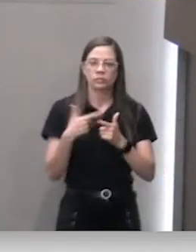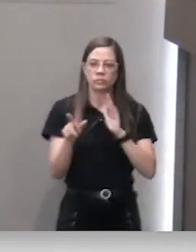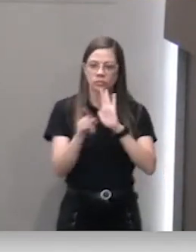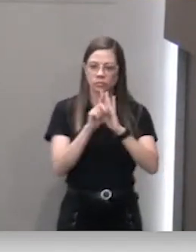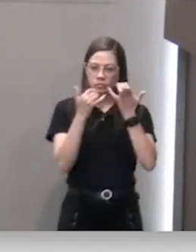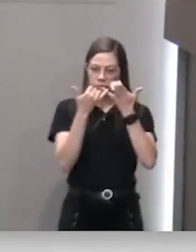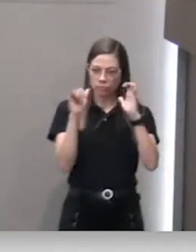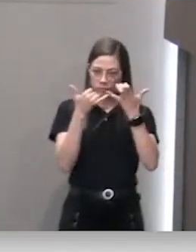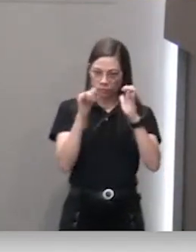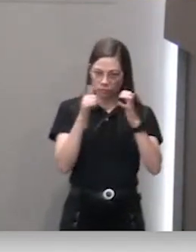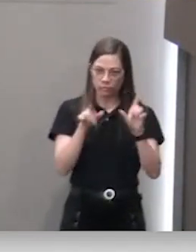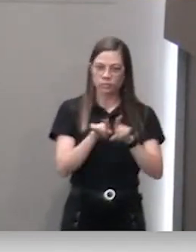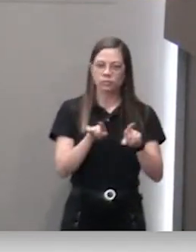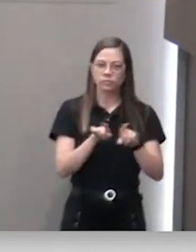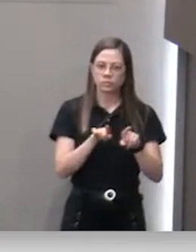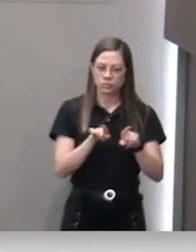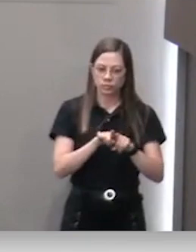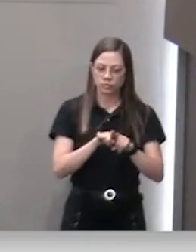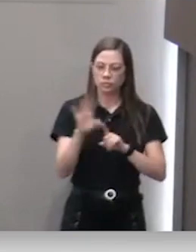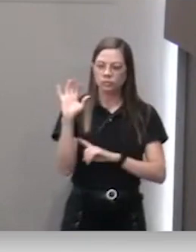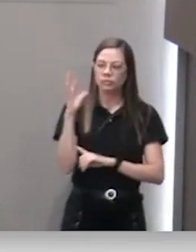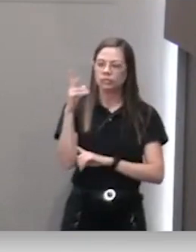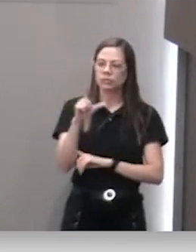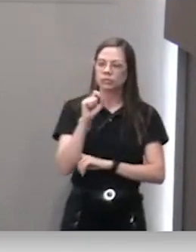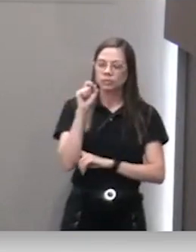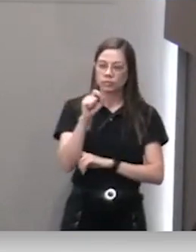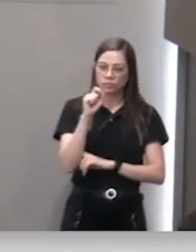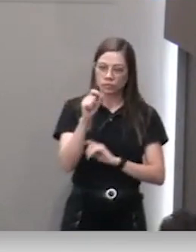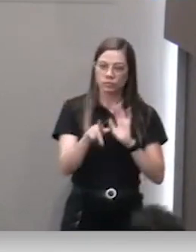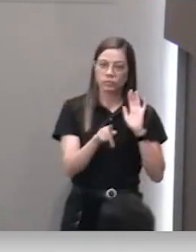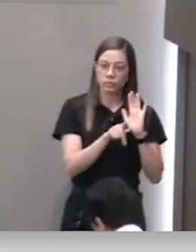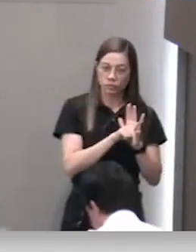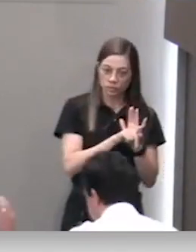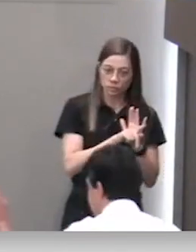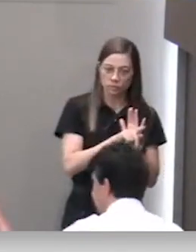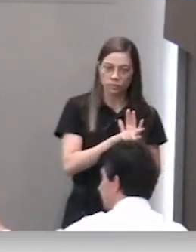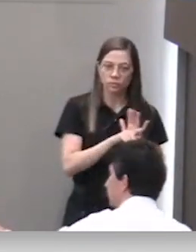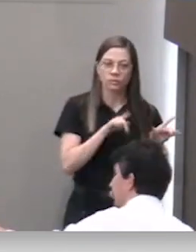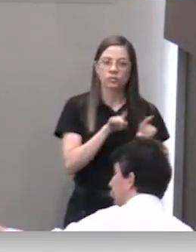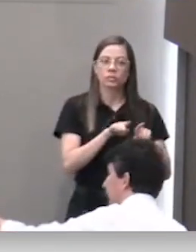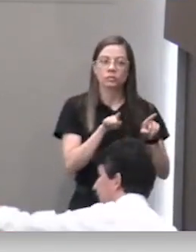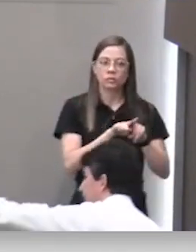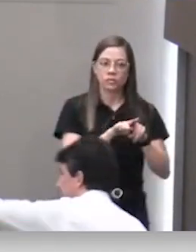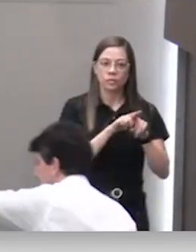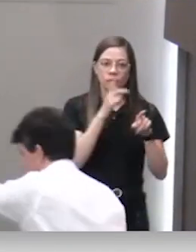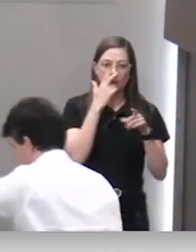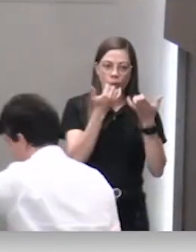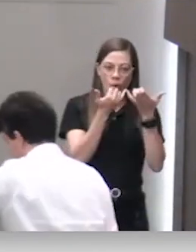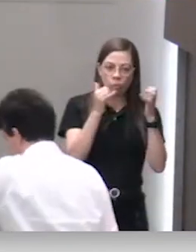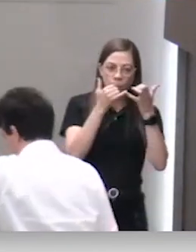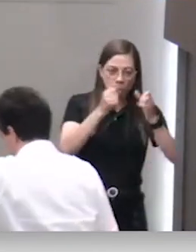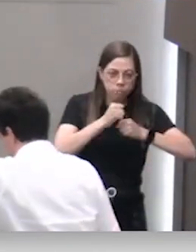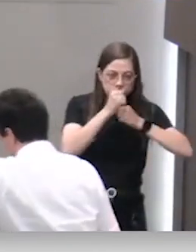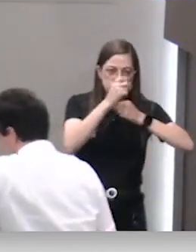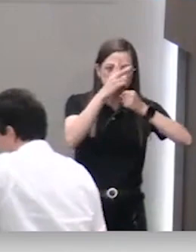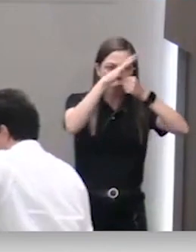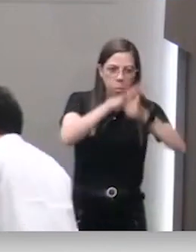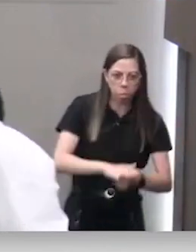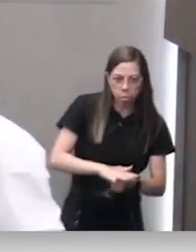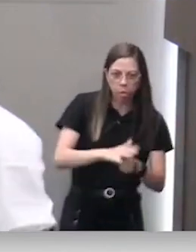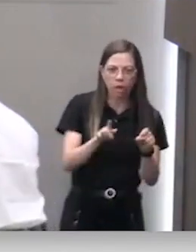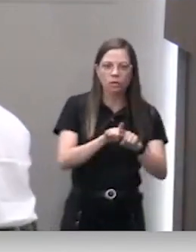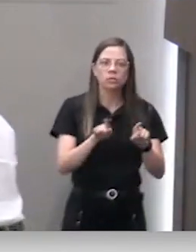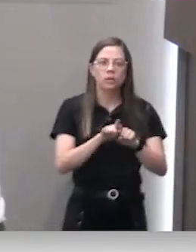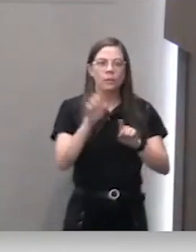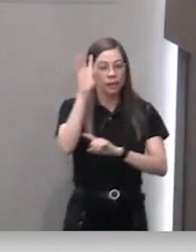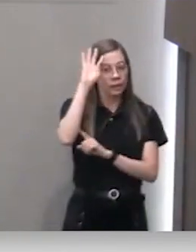luz de parte. Isso tem ocorrido há dias, né? Então a sobrecarga. Isso está sendo resolvido com a